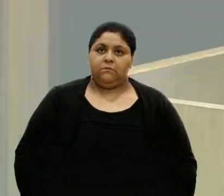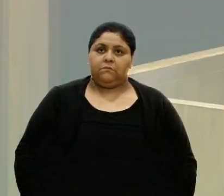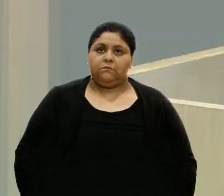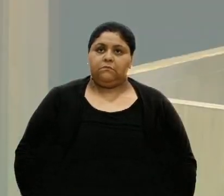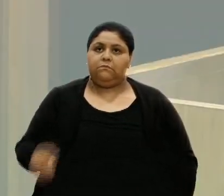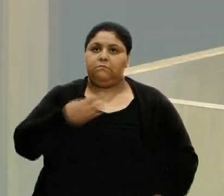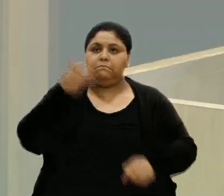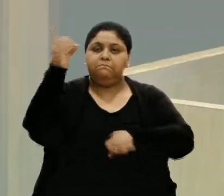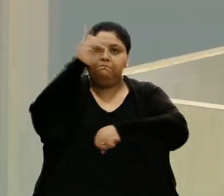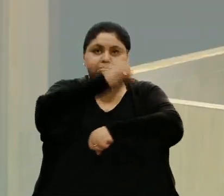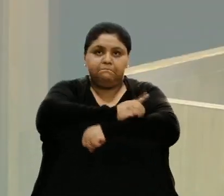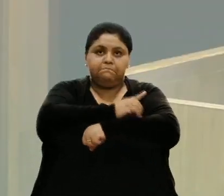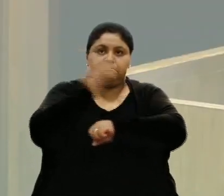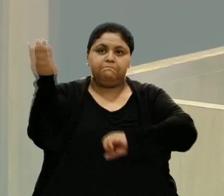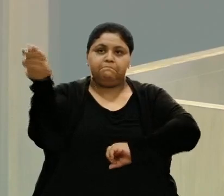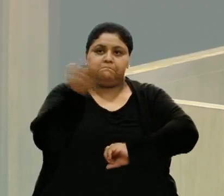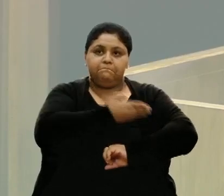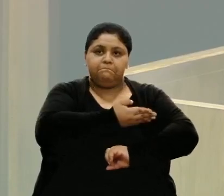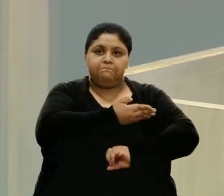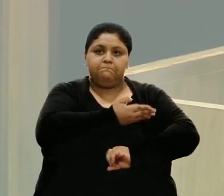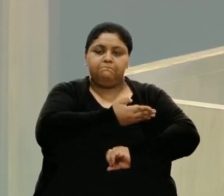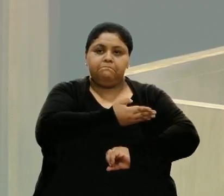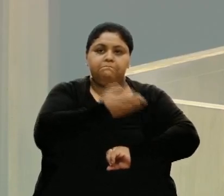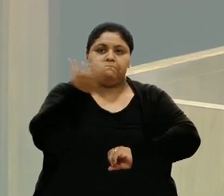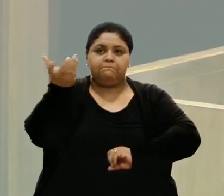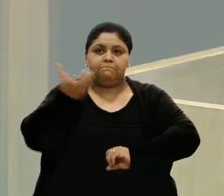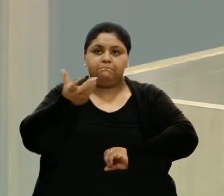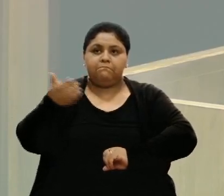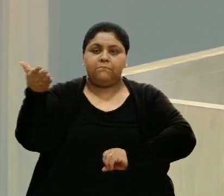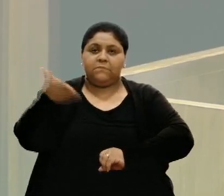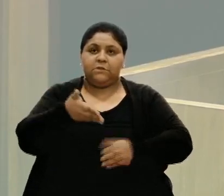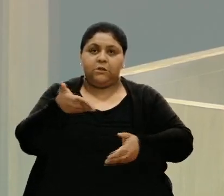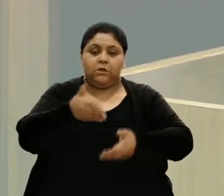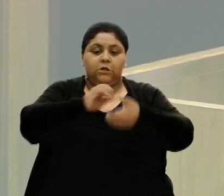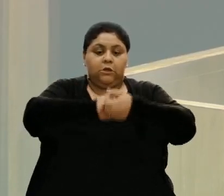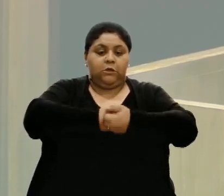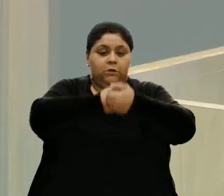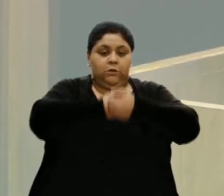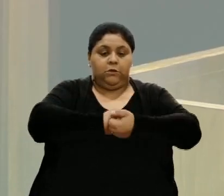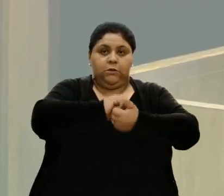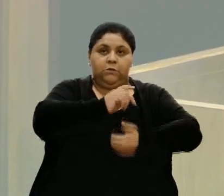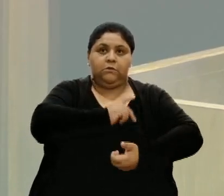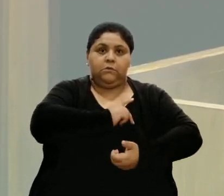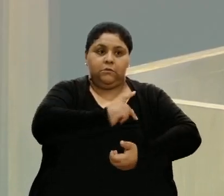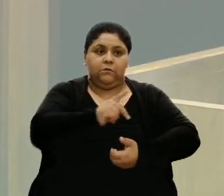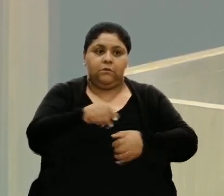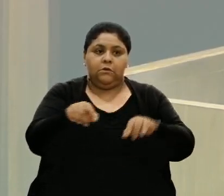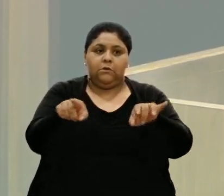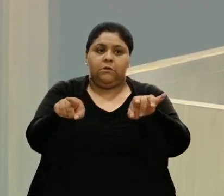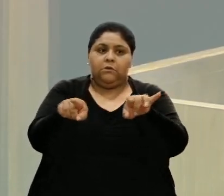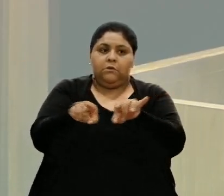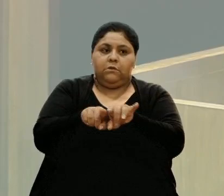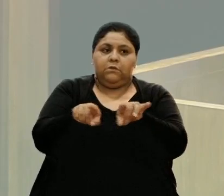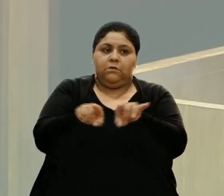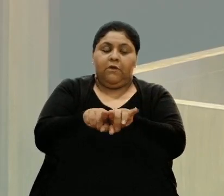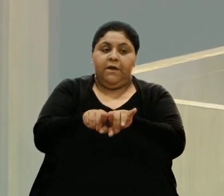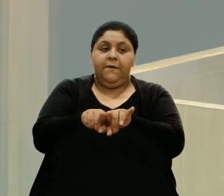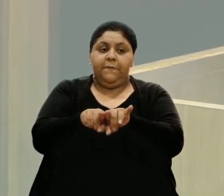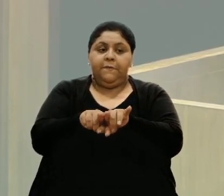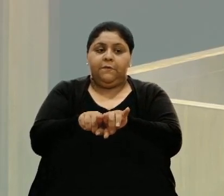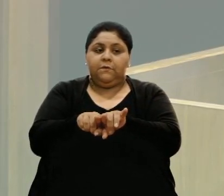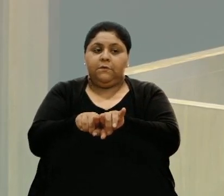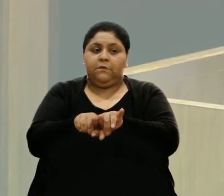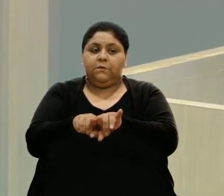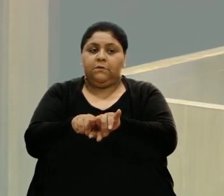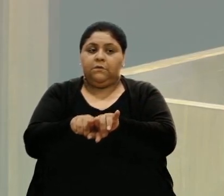Bom dia, senhoras e senhores. Quero aqui saudar a presidente Marisol Santos,